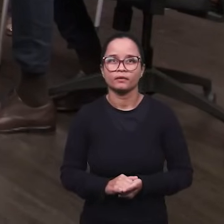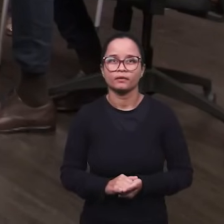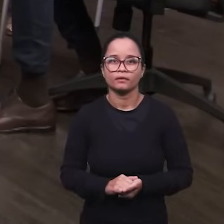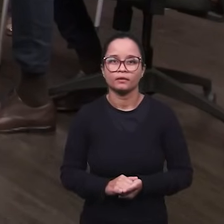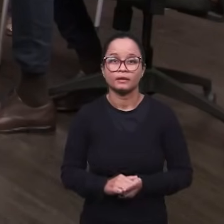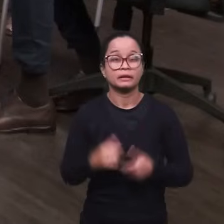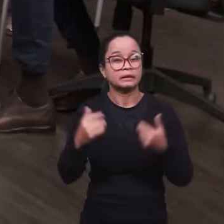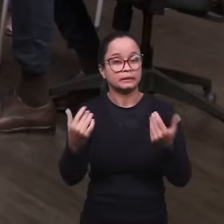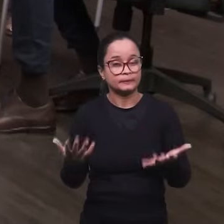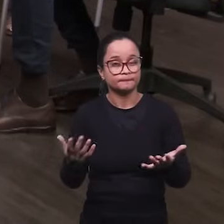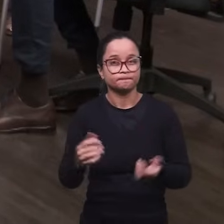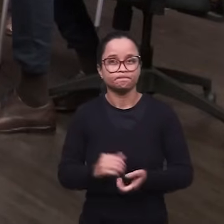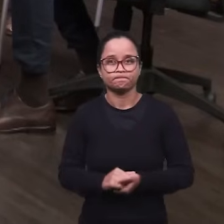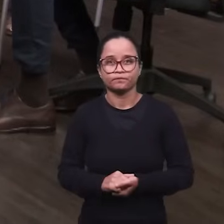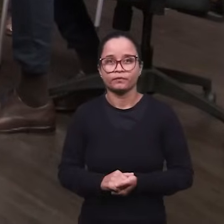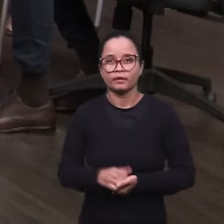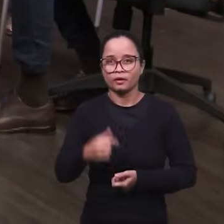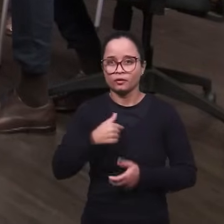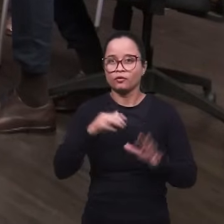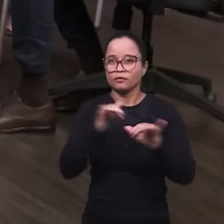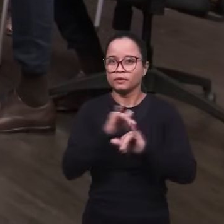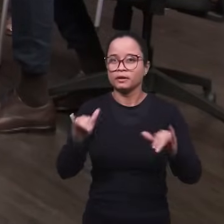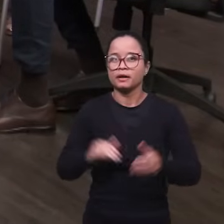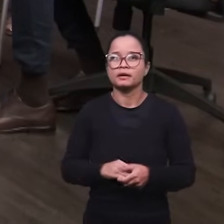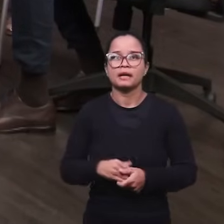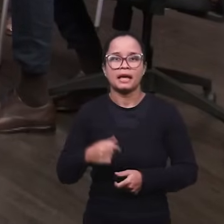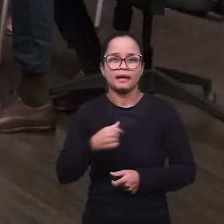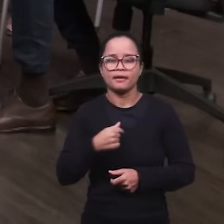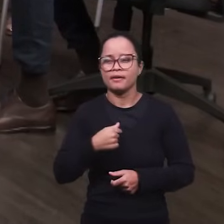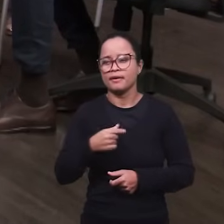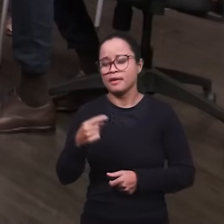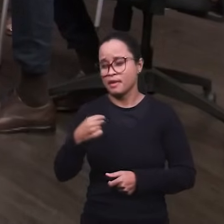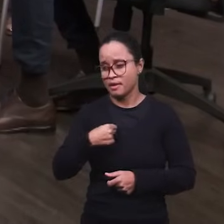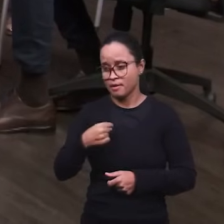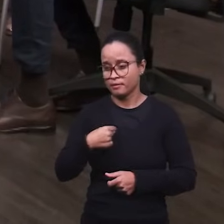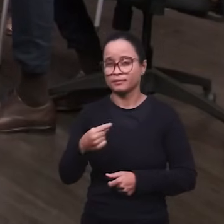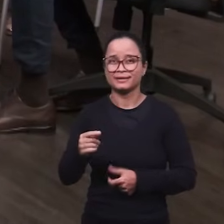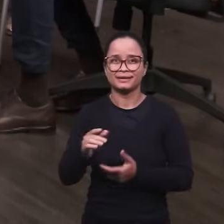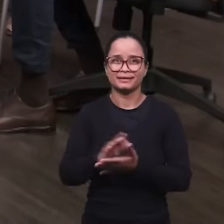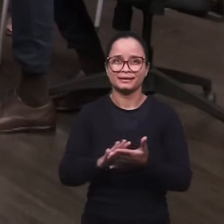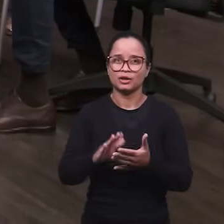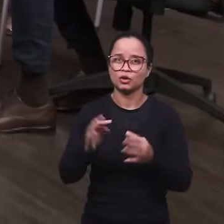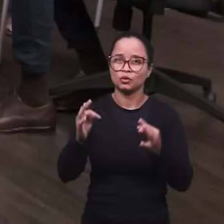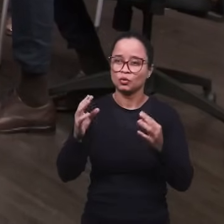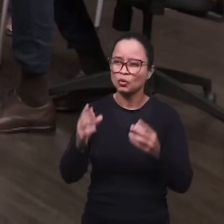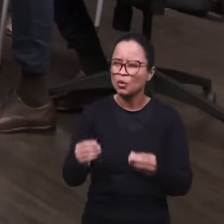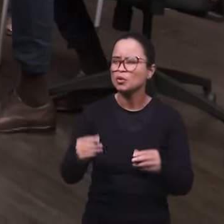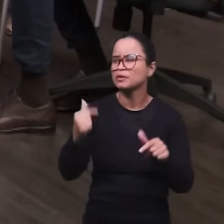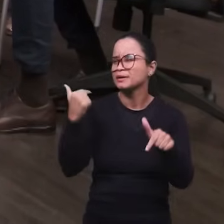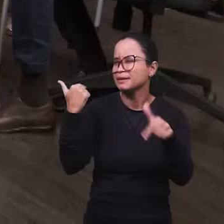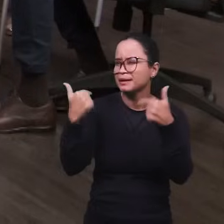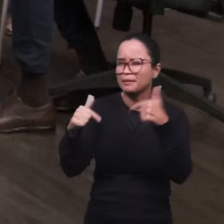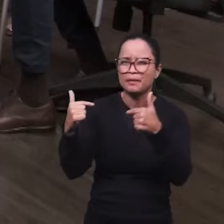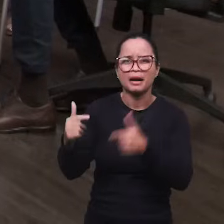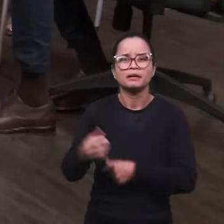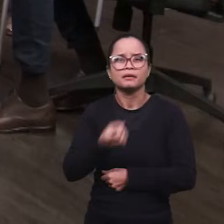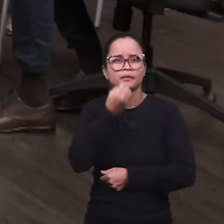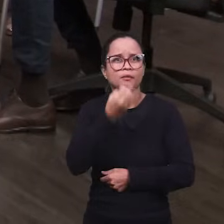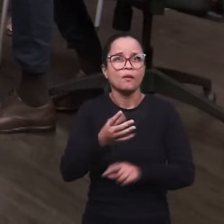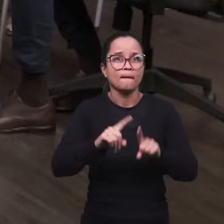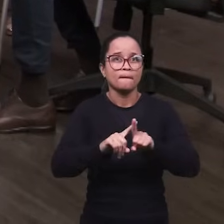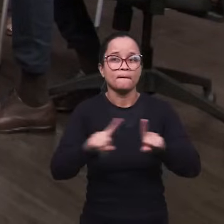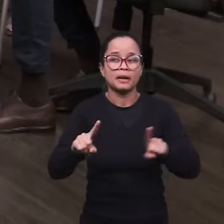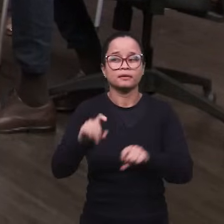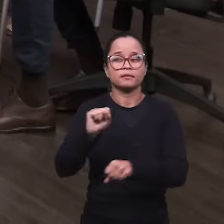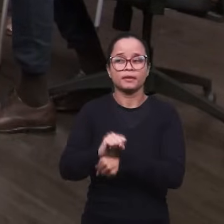certo. E eu falei assim, olha, eu não tenho absolutamente nada, todo o trabalho dignifica,